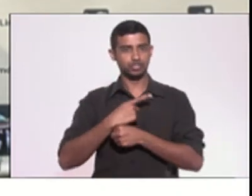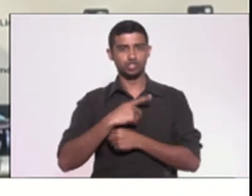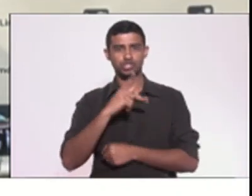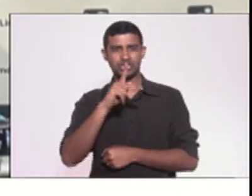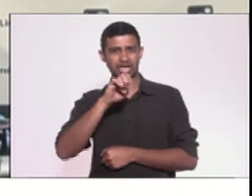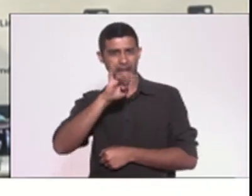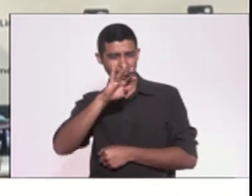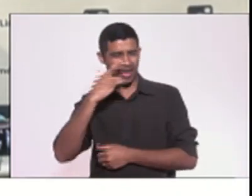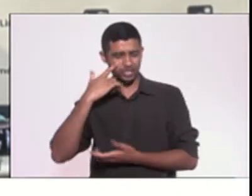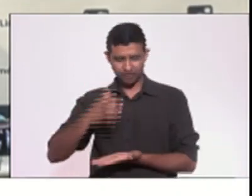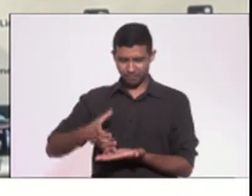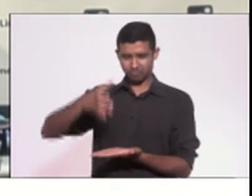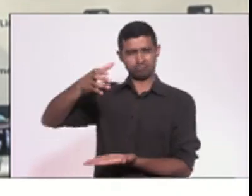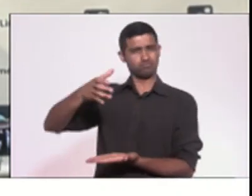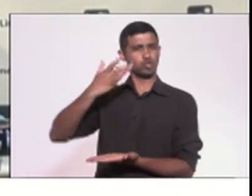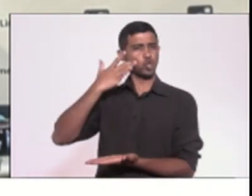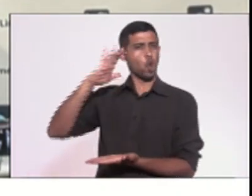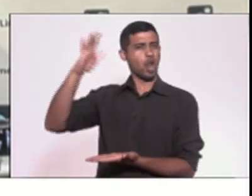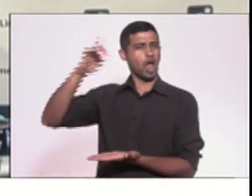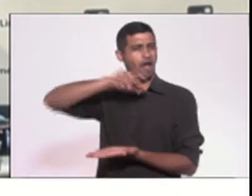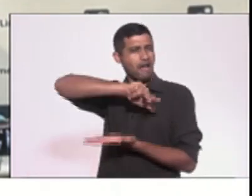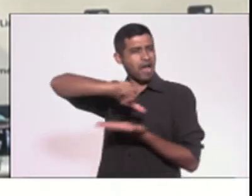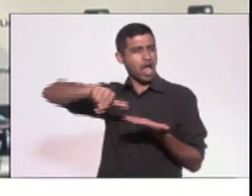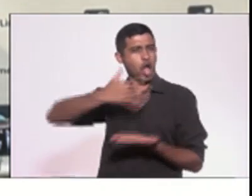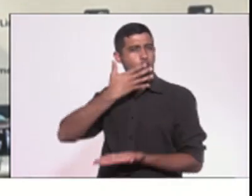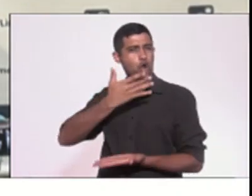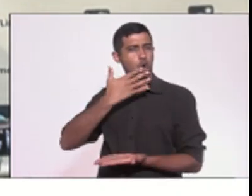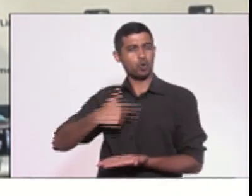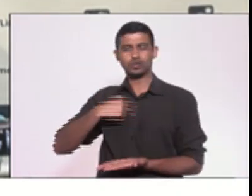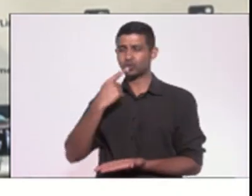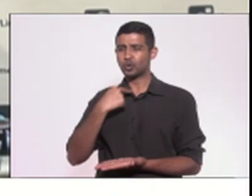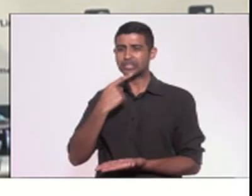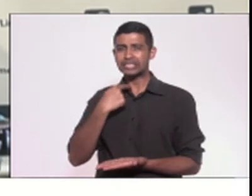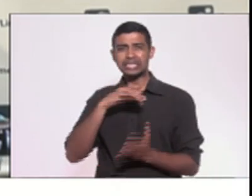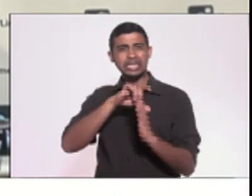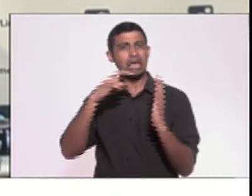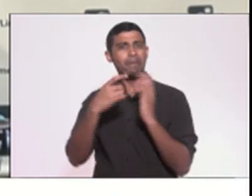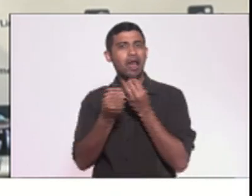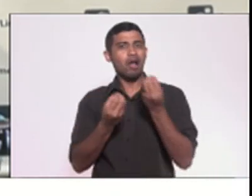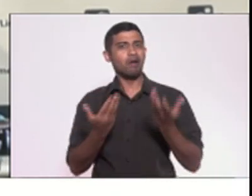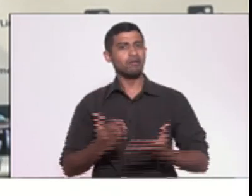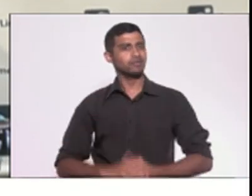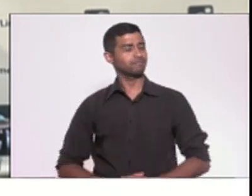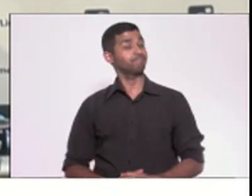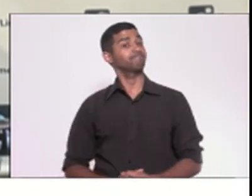metalizadas, douradas, e a gente não tinha como dar destinação a essas embalagens.